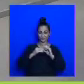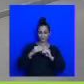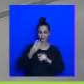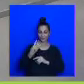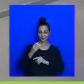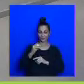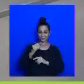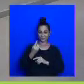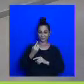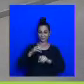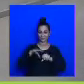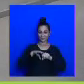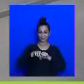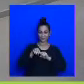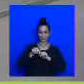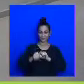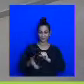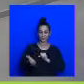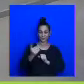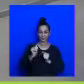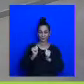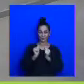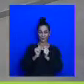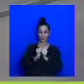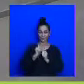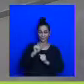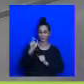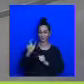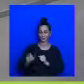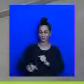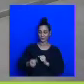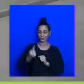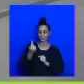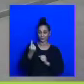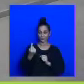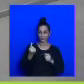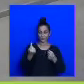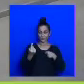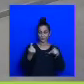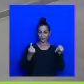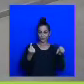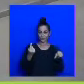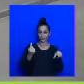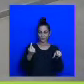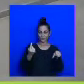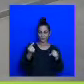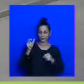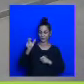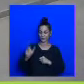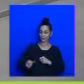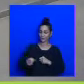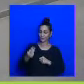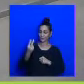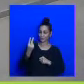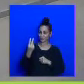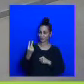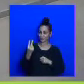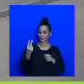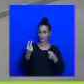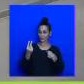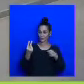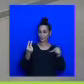401 do super 7 confira comigo coluna 1 9 coluna dois